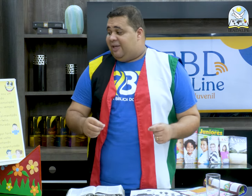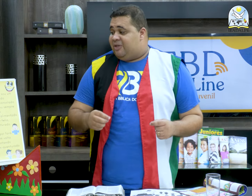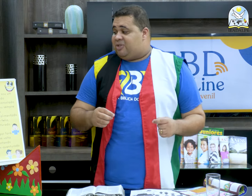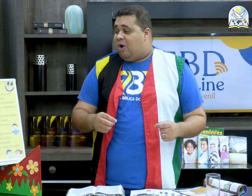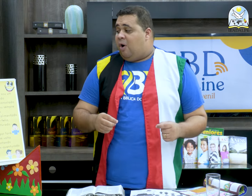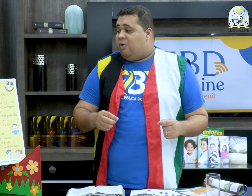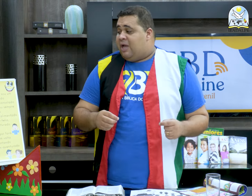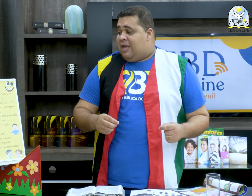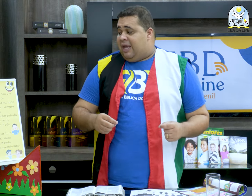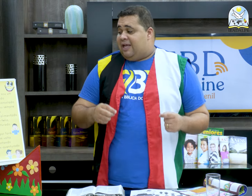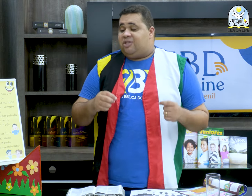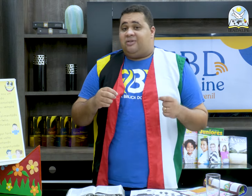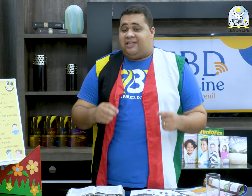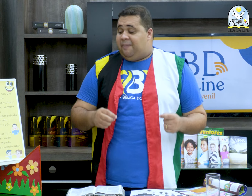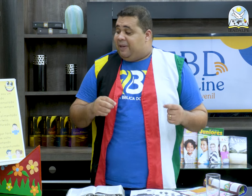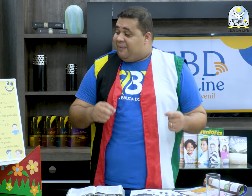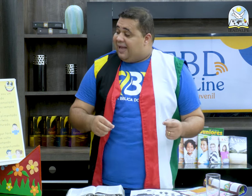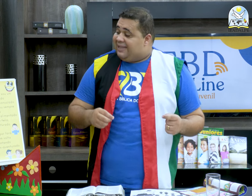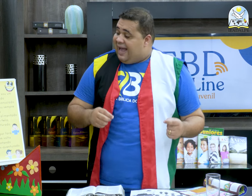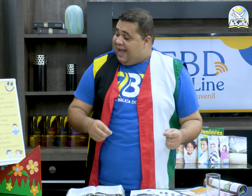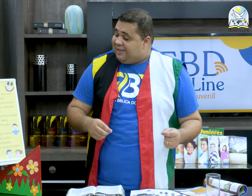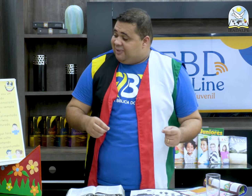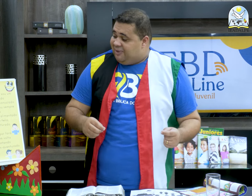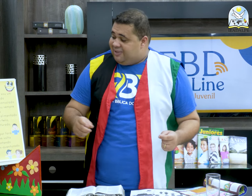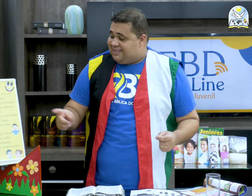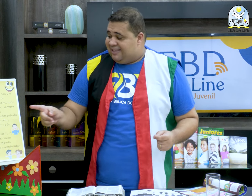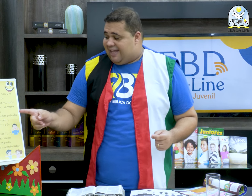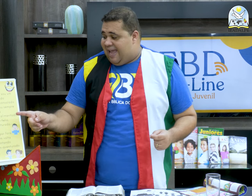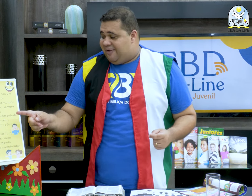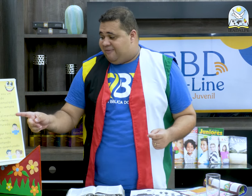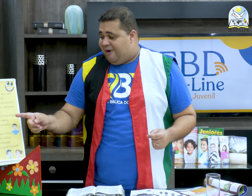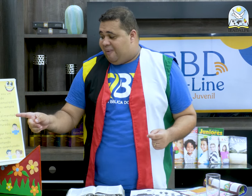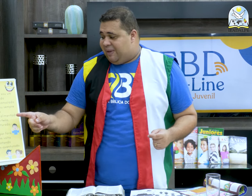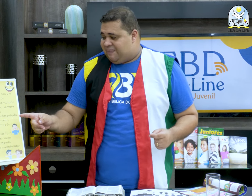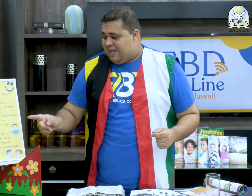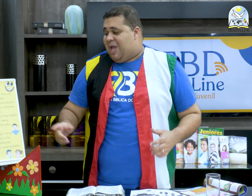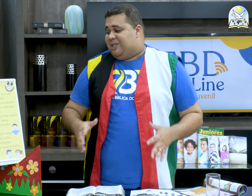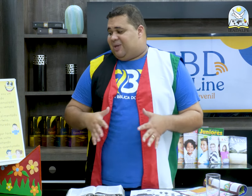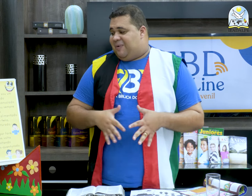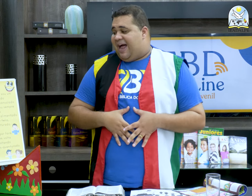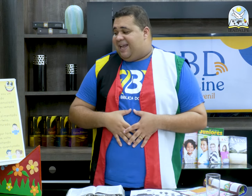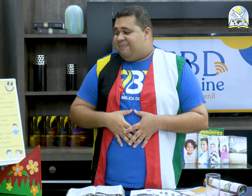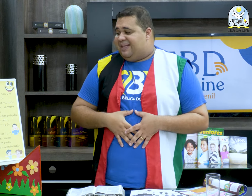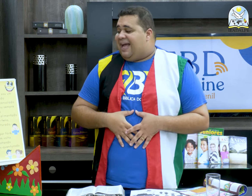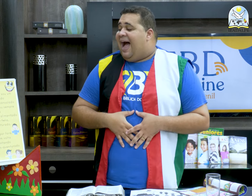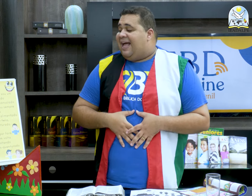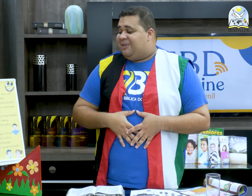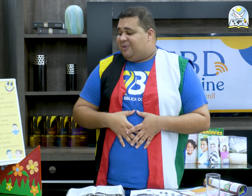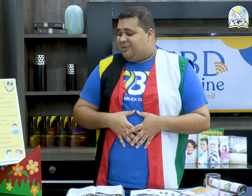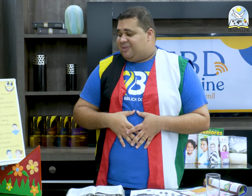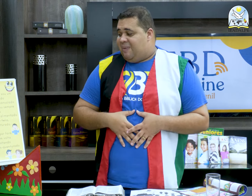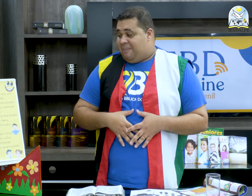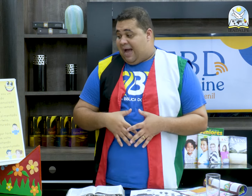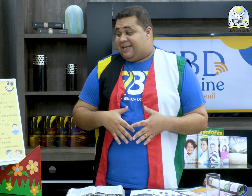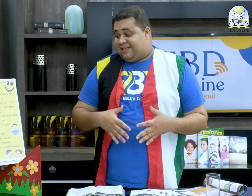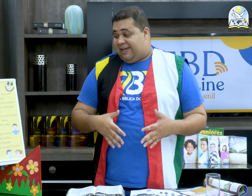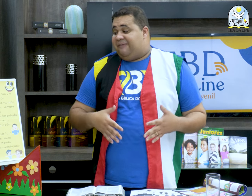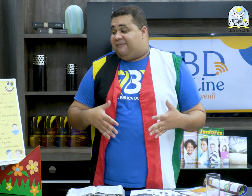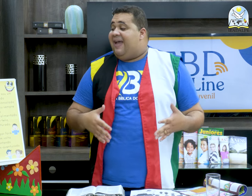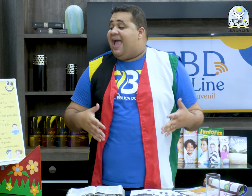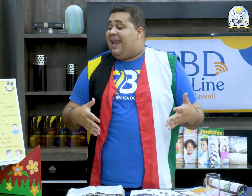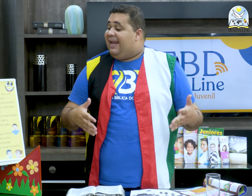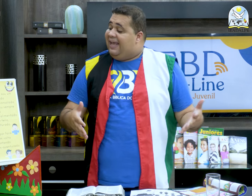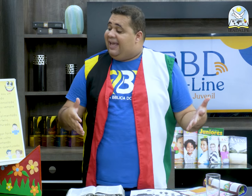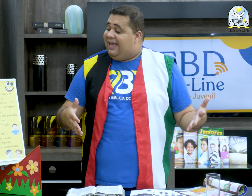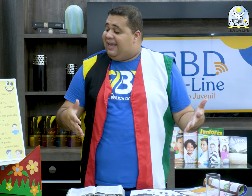perseguido Estou estou sempre guardado se tenho fome sou alimentado sou mais